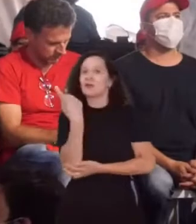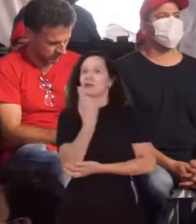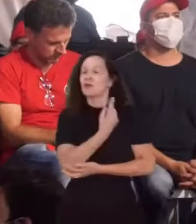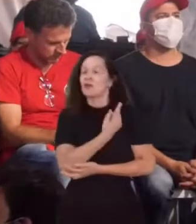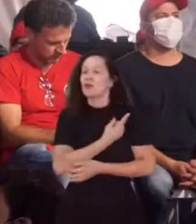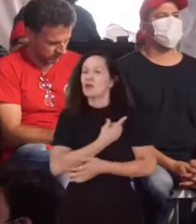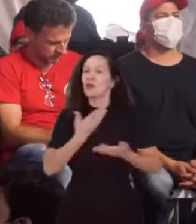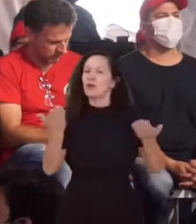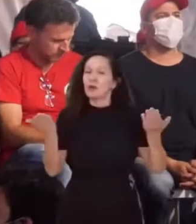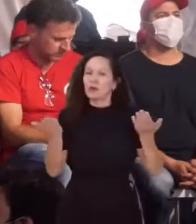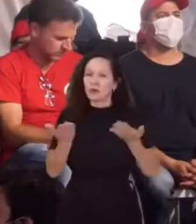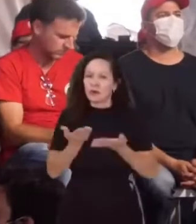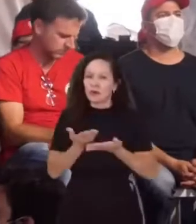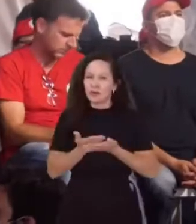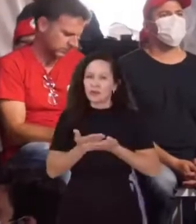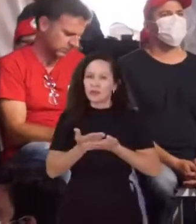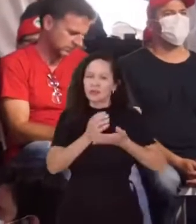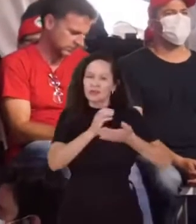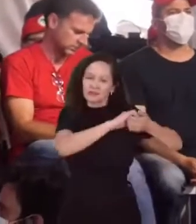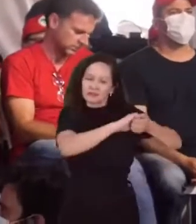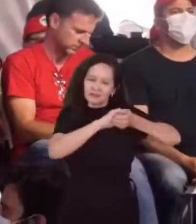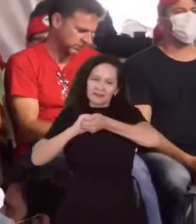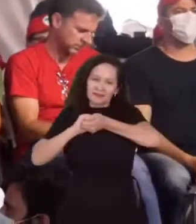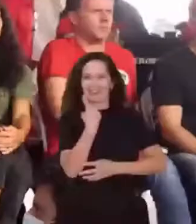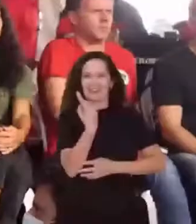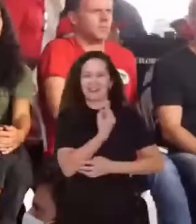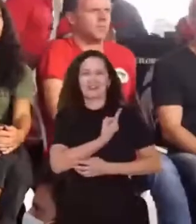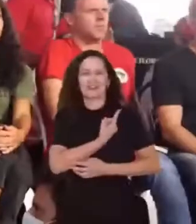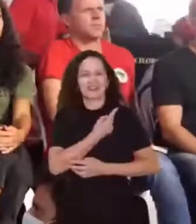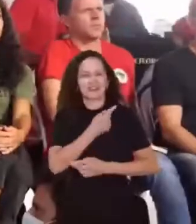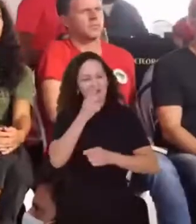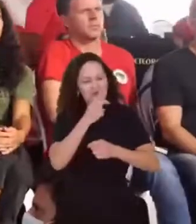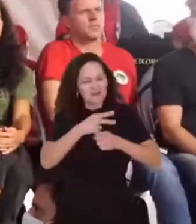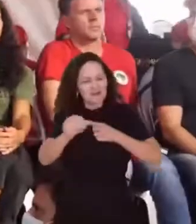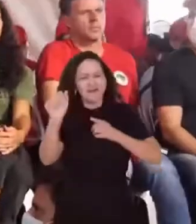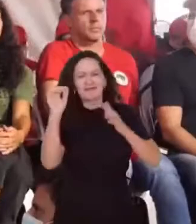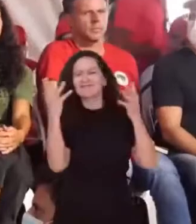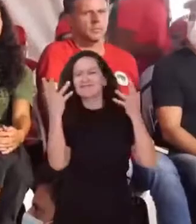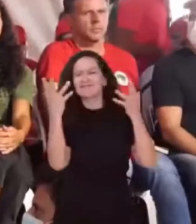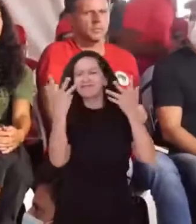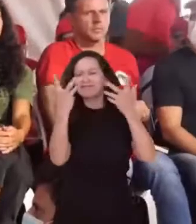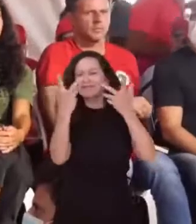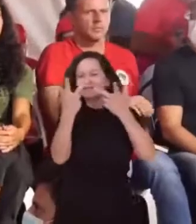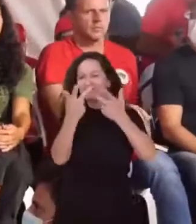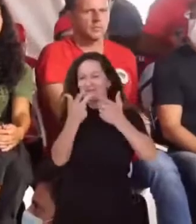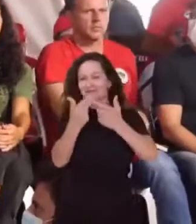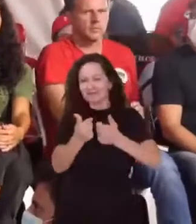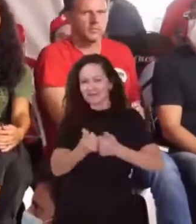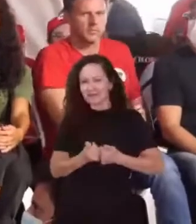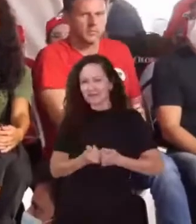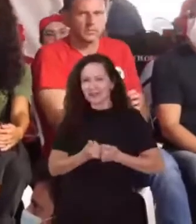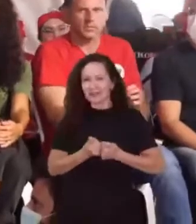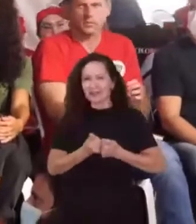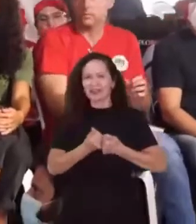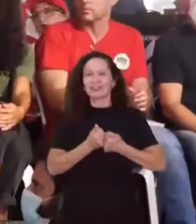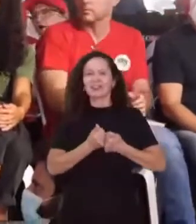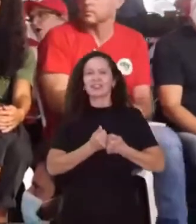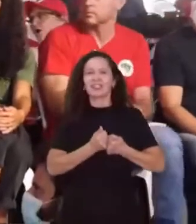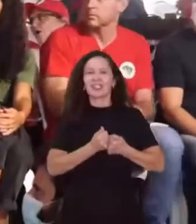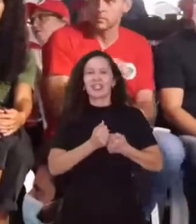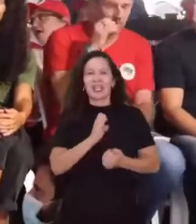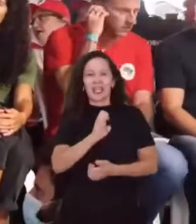nessa casa, que é a nossa conquista maravilhosa, o assentamento Ele Vive, quero convidar aqui a nossa